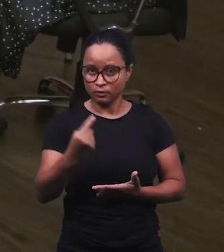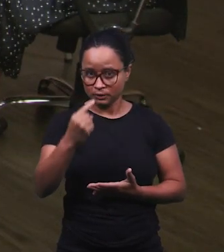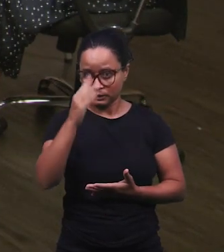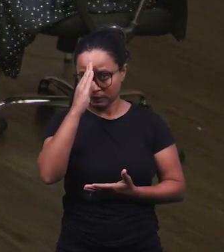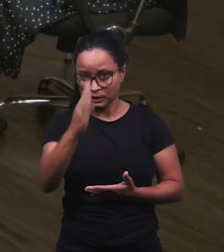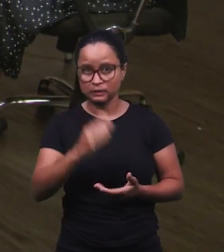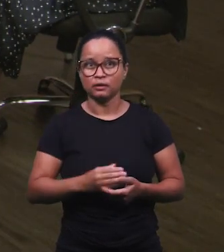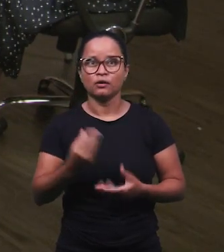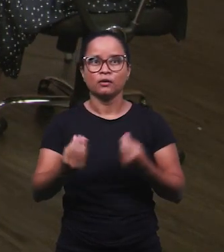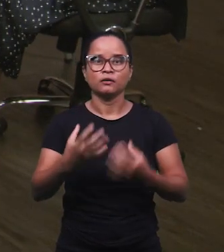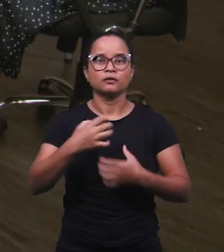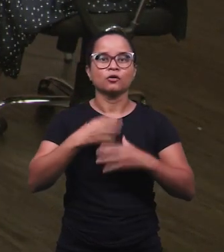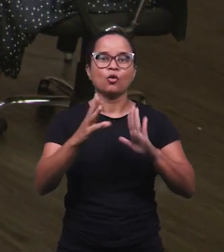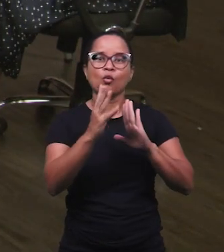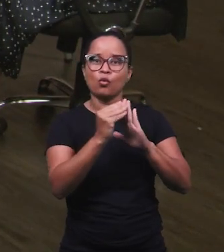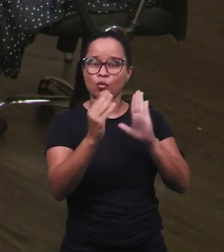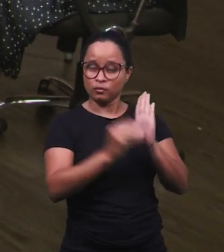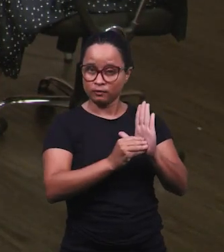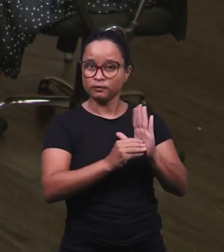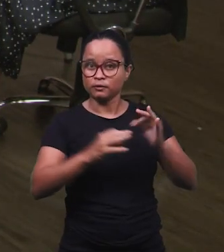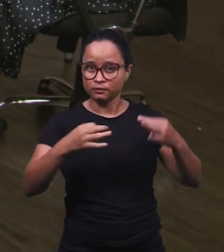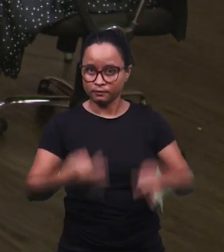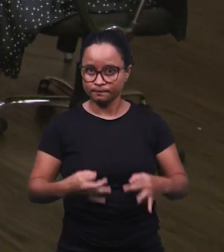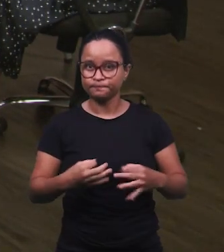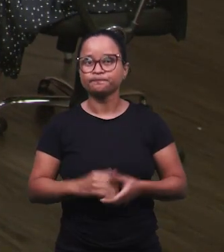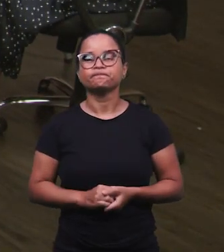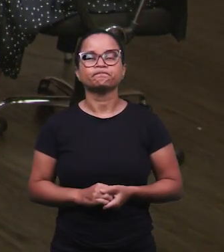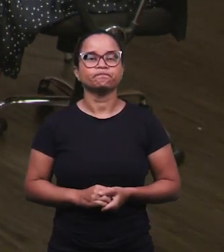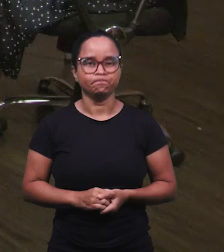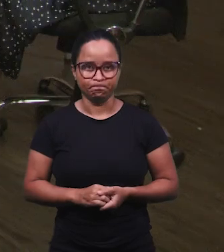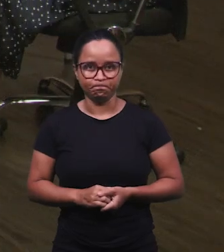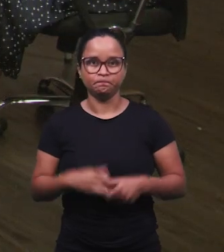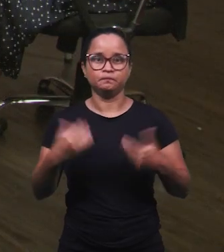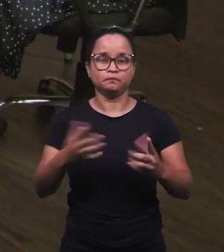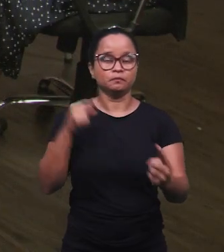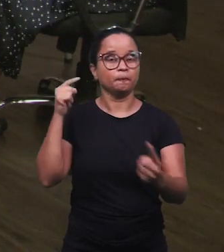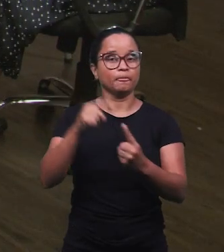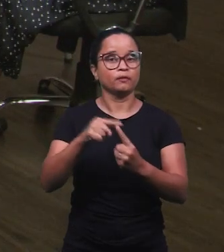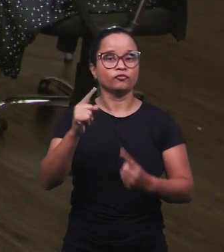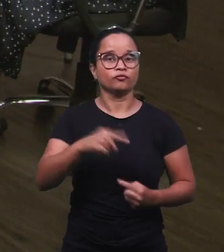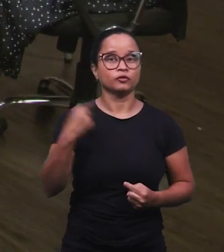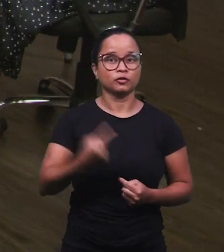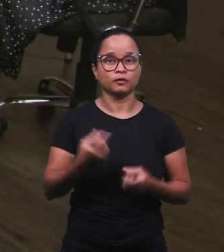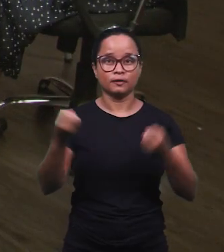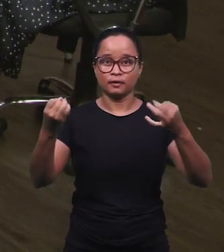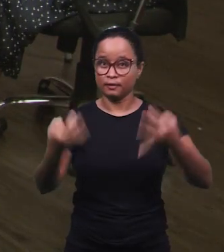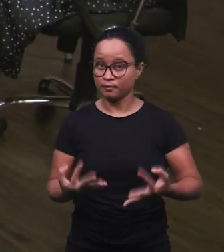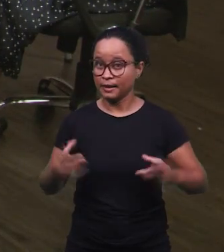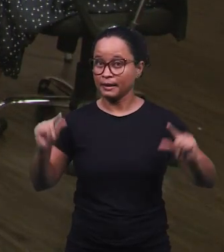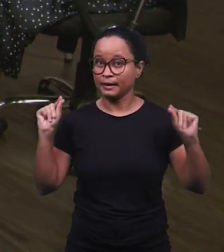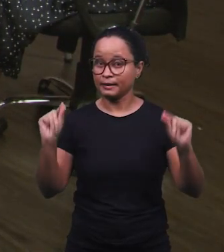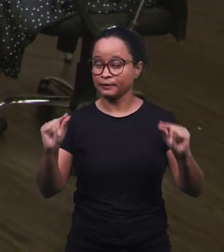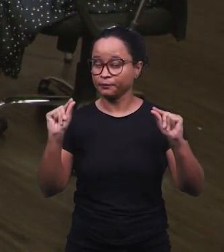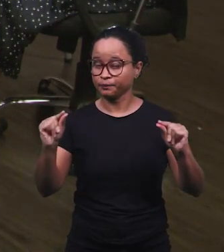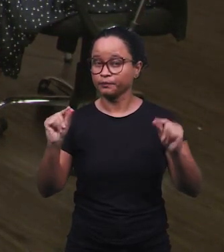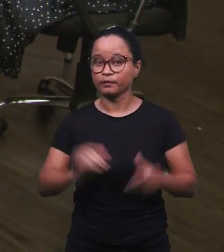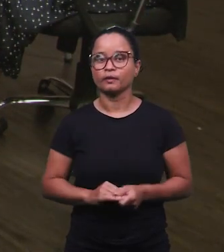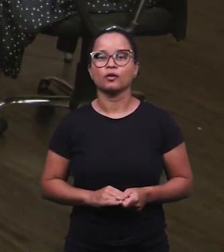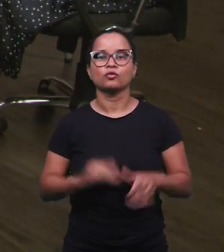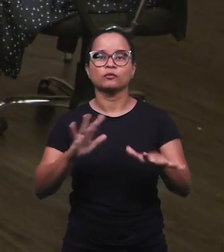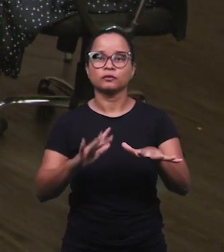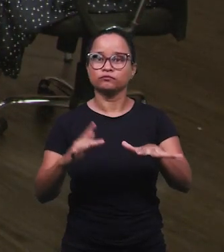diretamente. No sentido do conteúdo. Exatamente. Não é isso? Então, olha só, o objetivo nosso aqui é falar sobre a